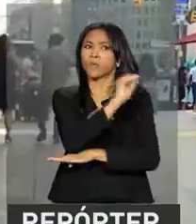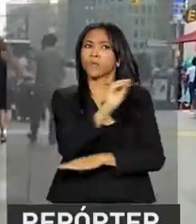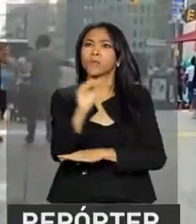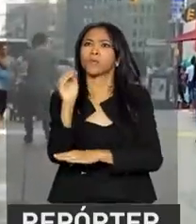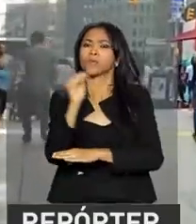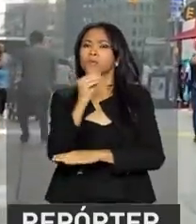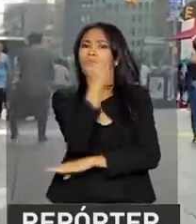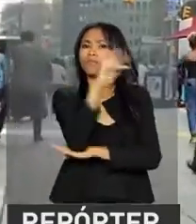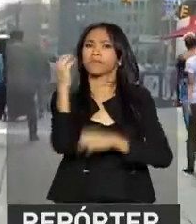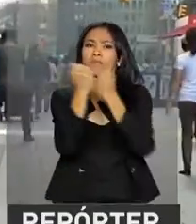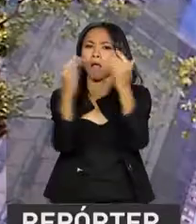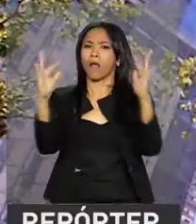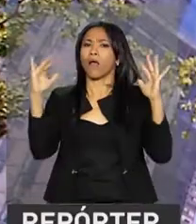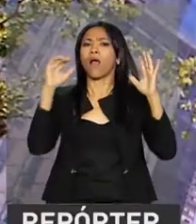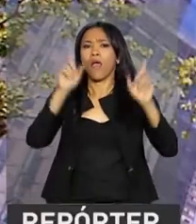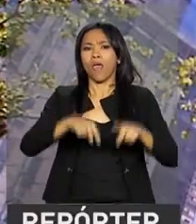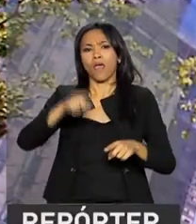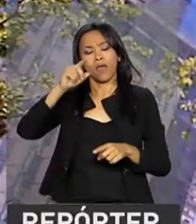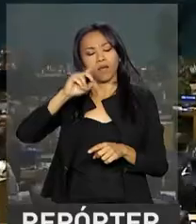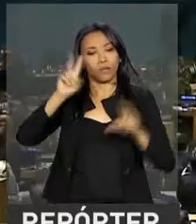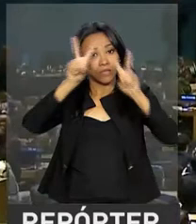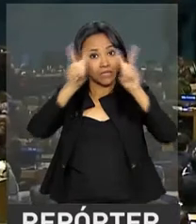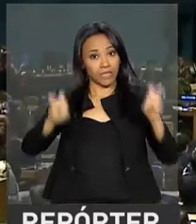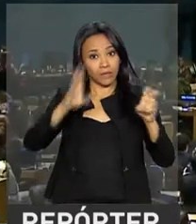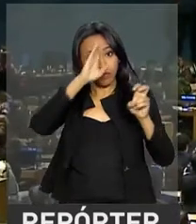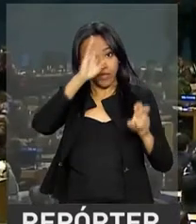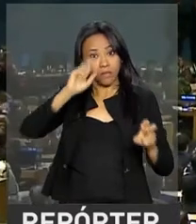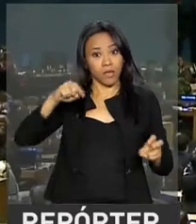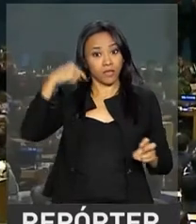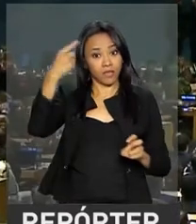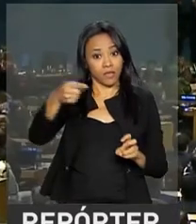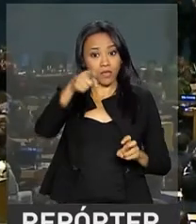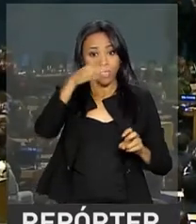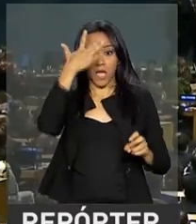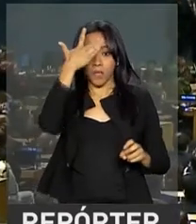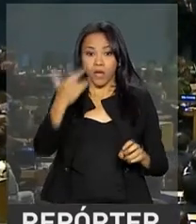devem ser um dos temas centrais da próxima Assembleia Geral, que começa amanhã,